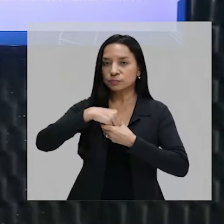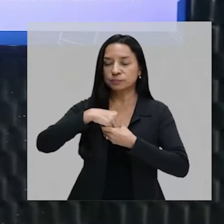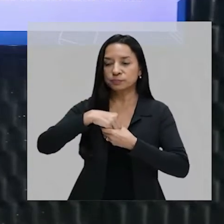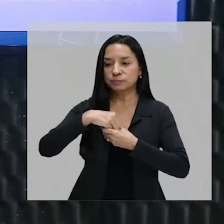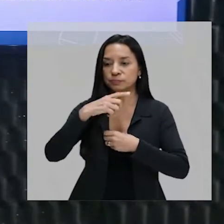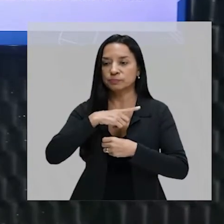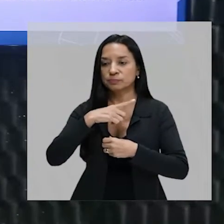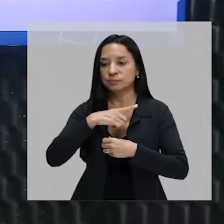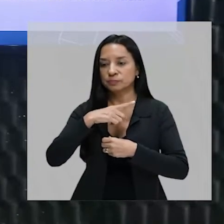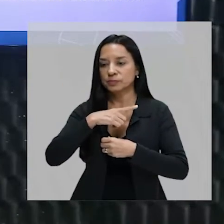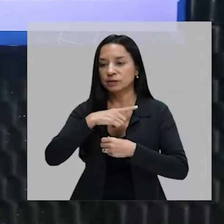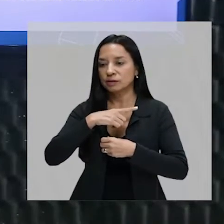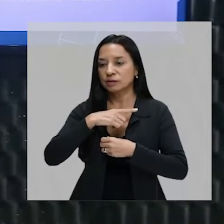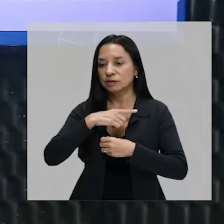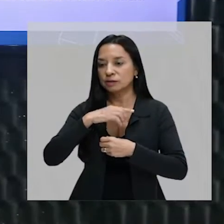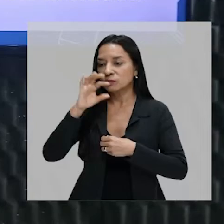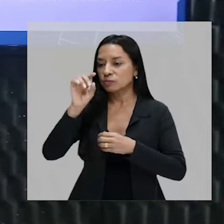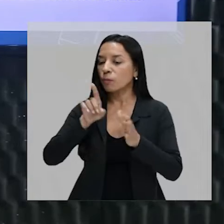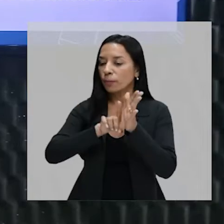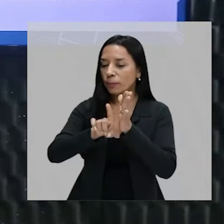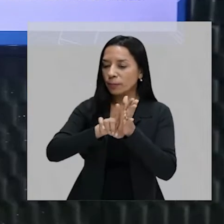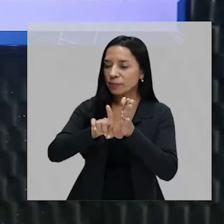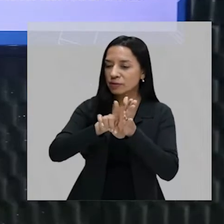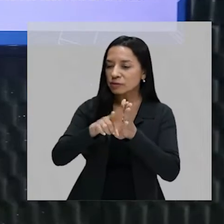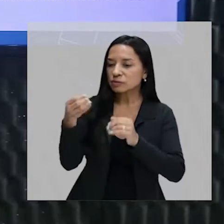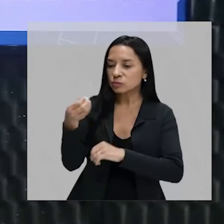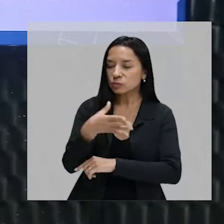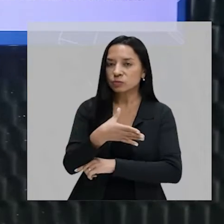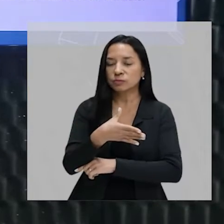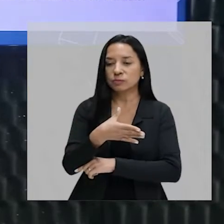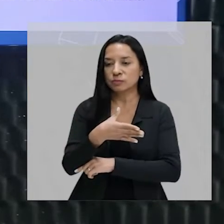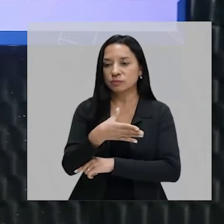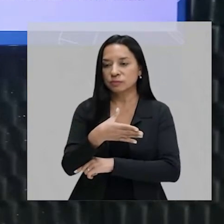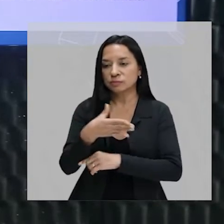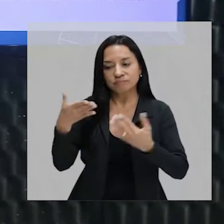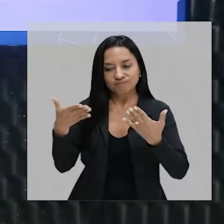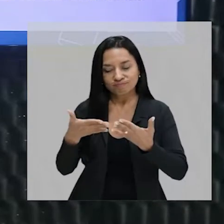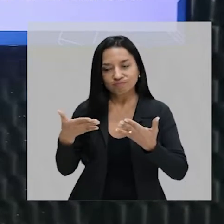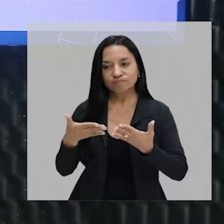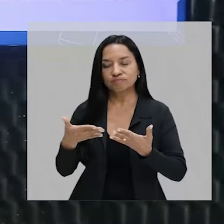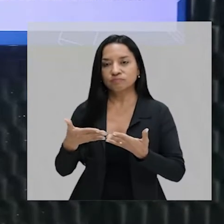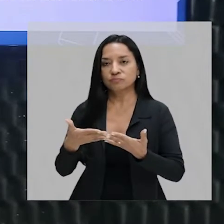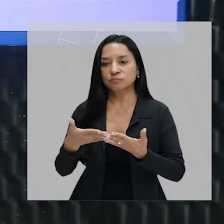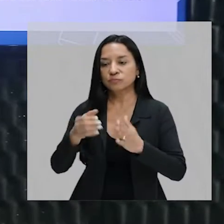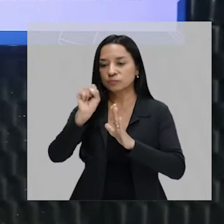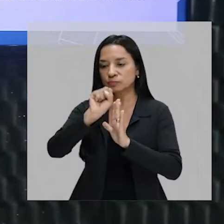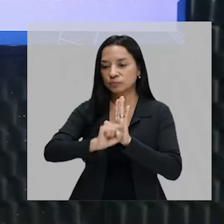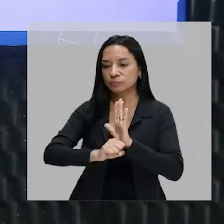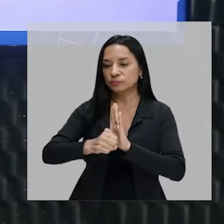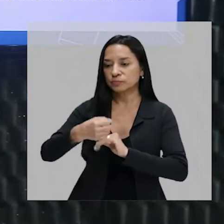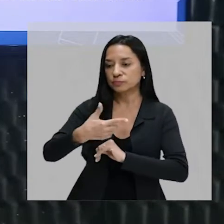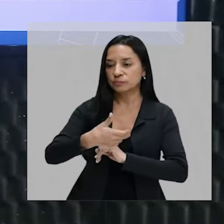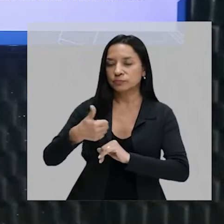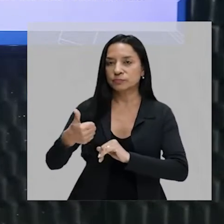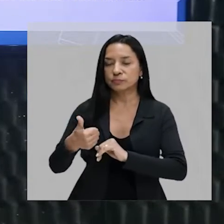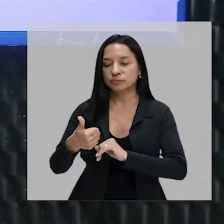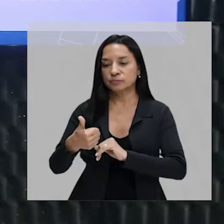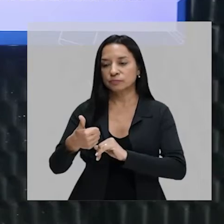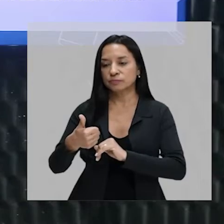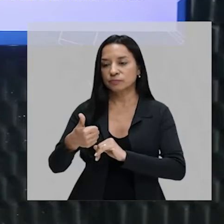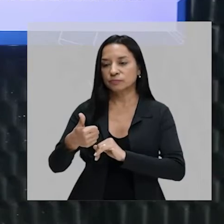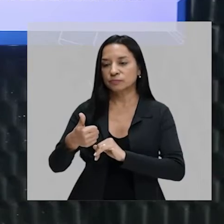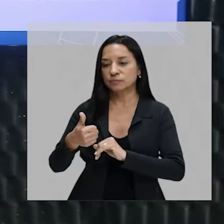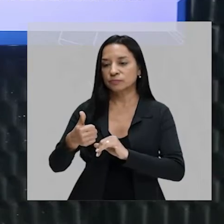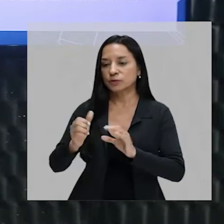nós temos um dado bem recente e dava agora do Século 21 a